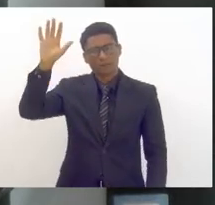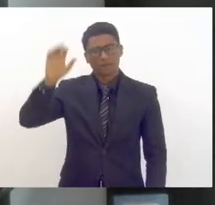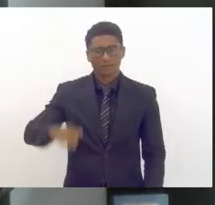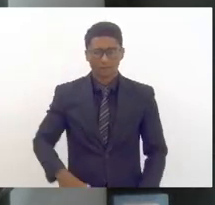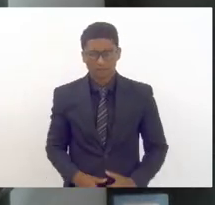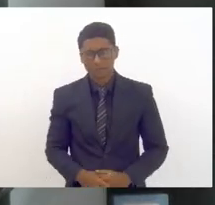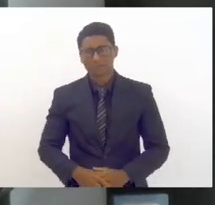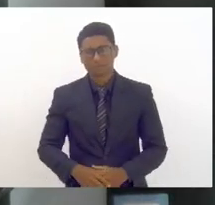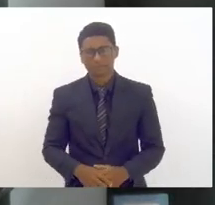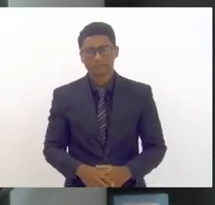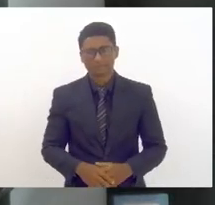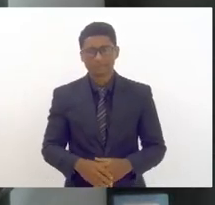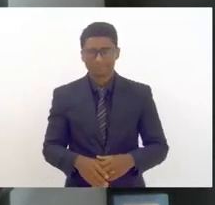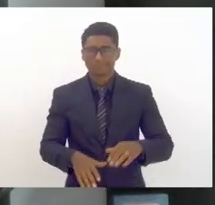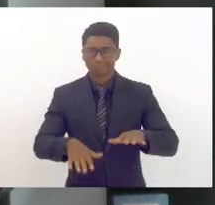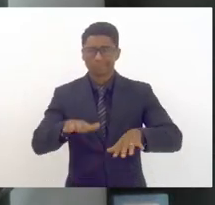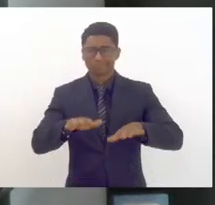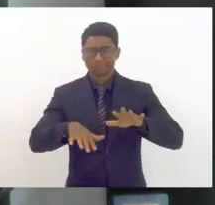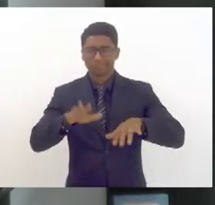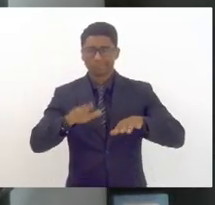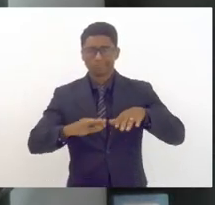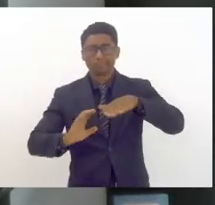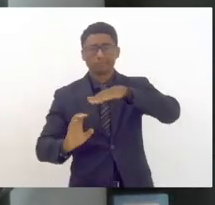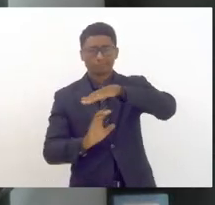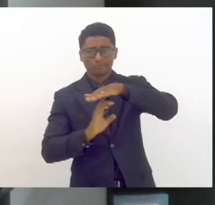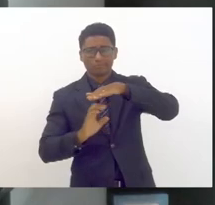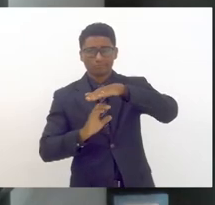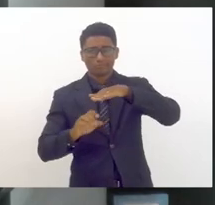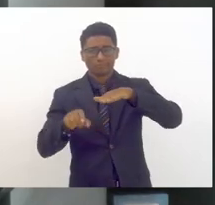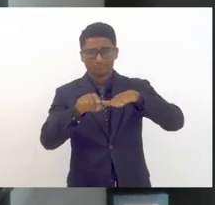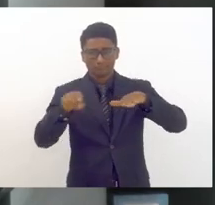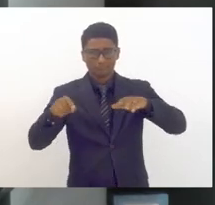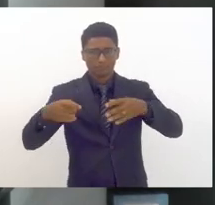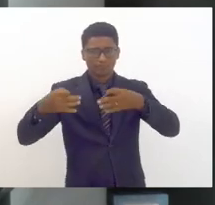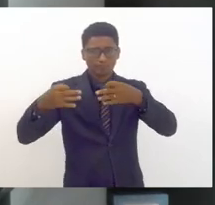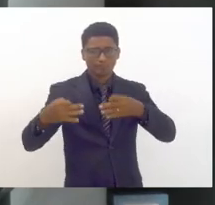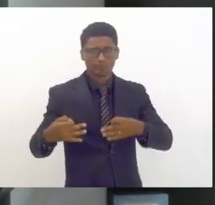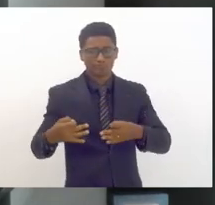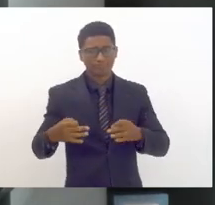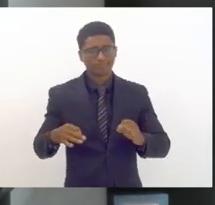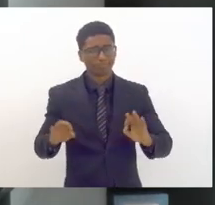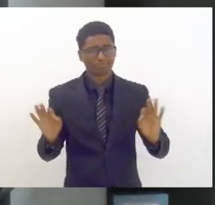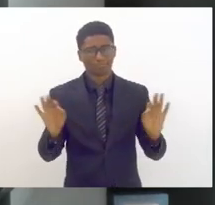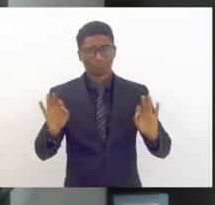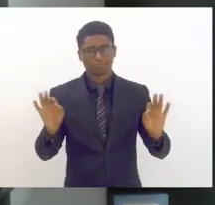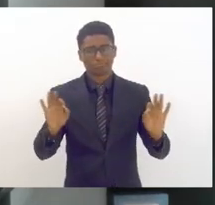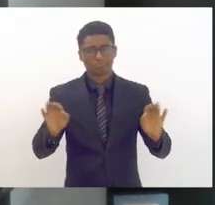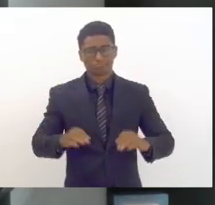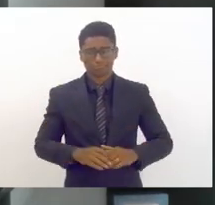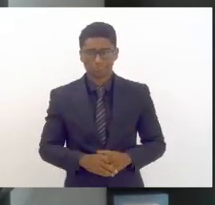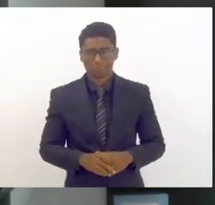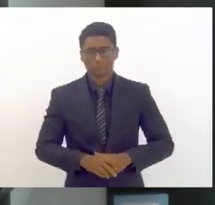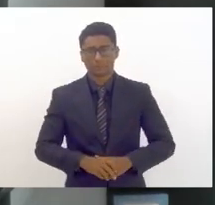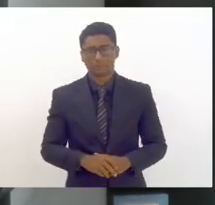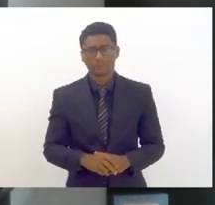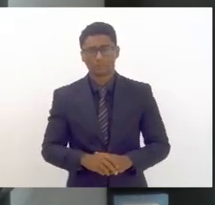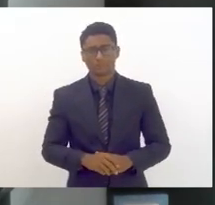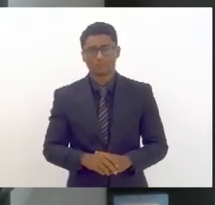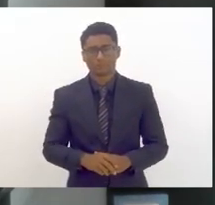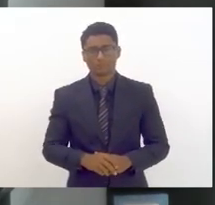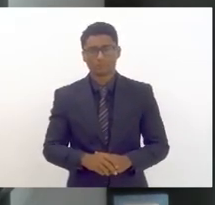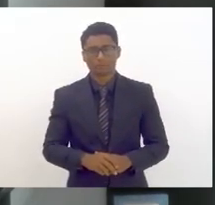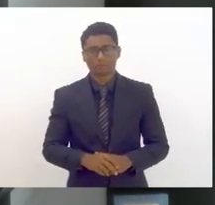não tem o serviço, né, adequado a seu favor. Então,